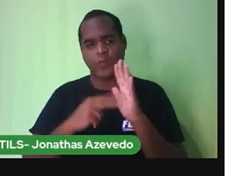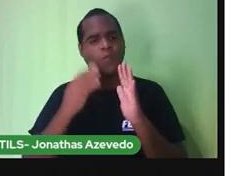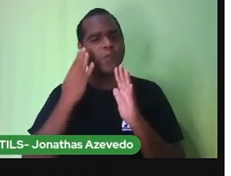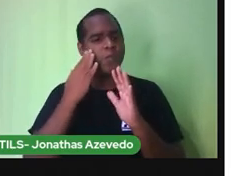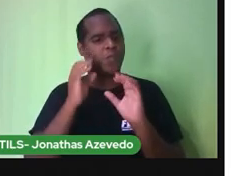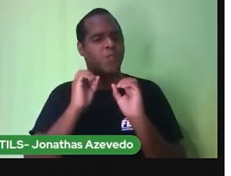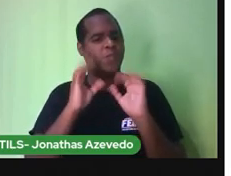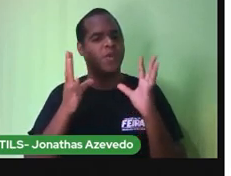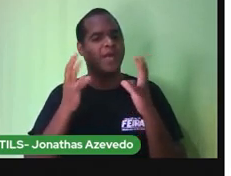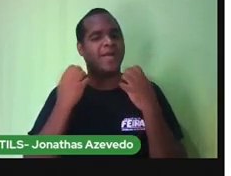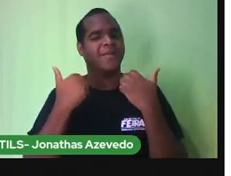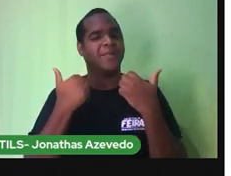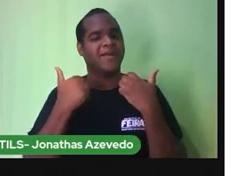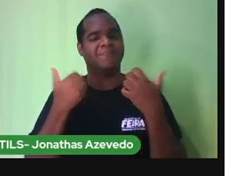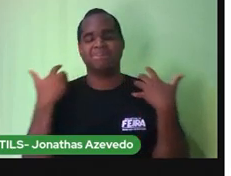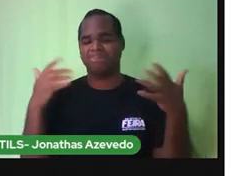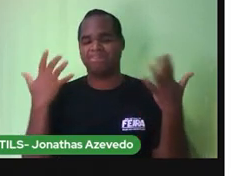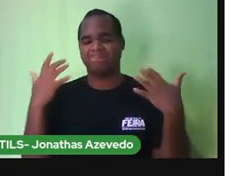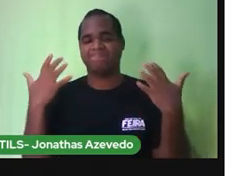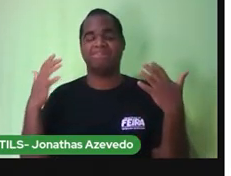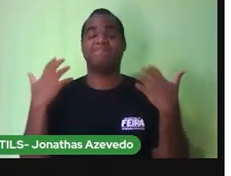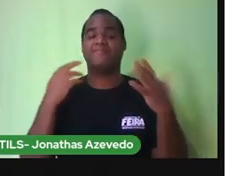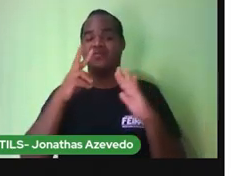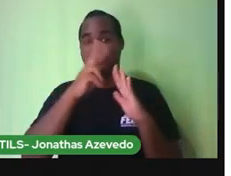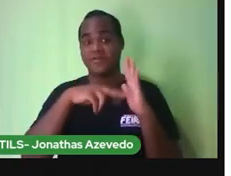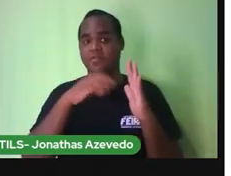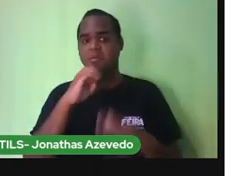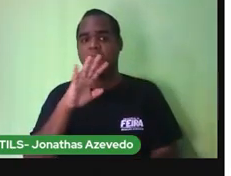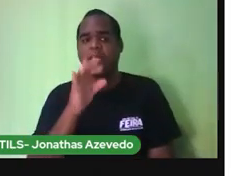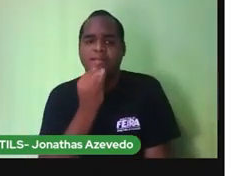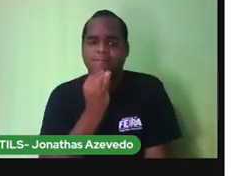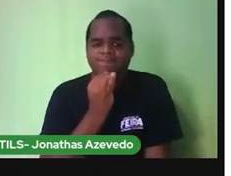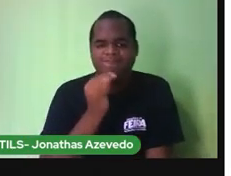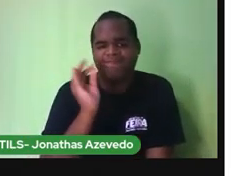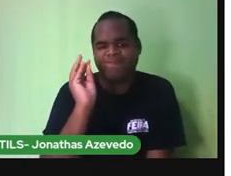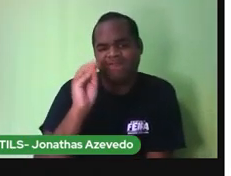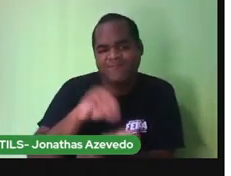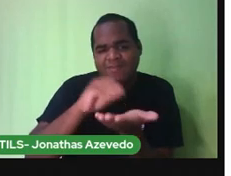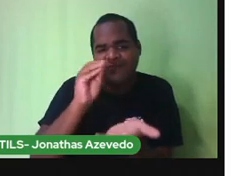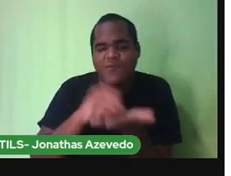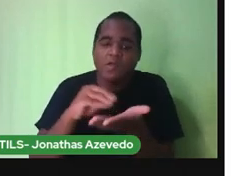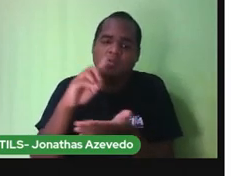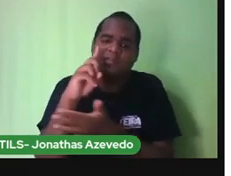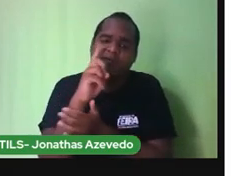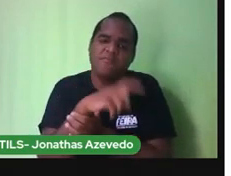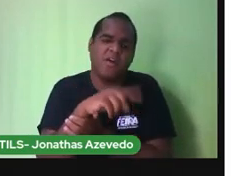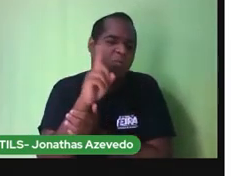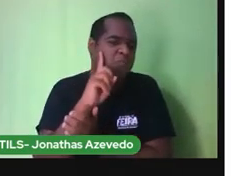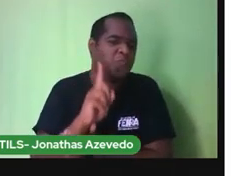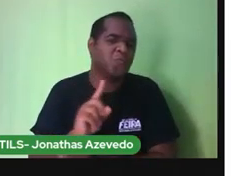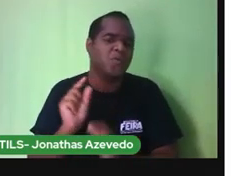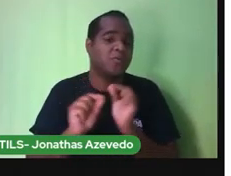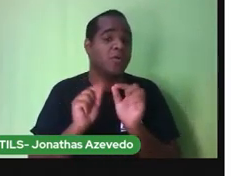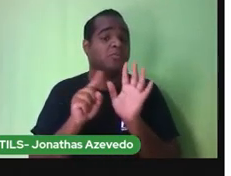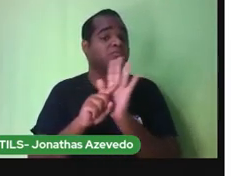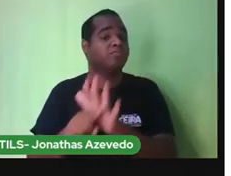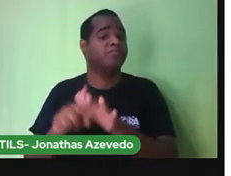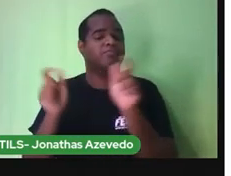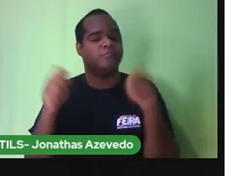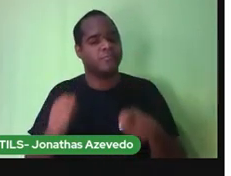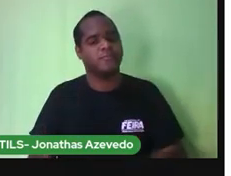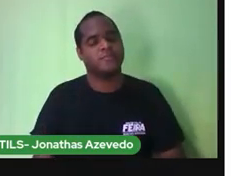sozinho ó muito bem mas se tiver dificuldade Peça ajuda Tá bom o que